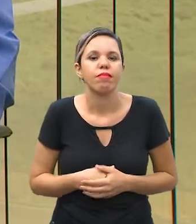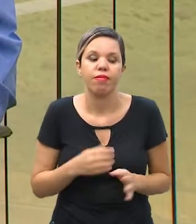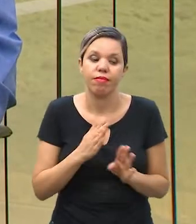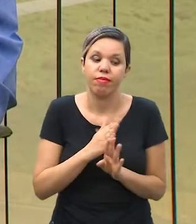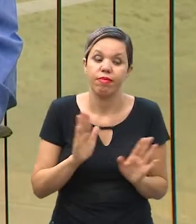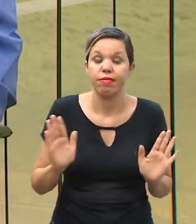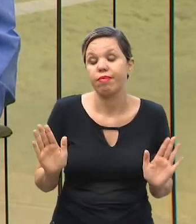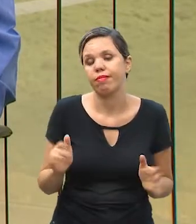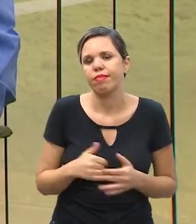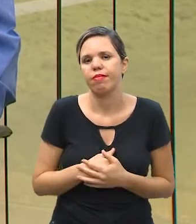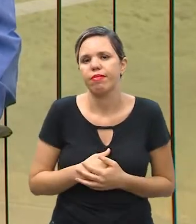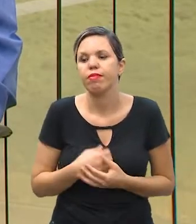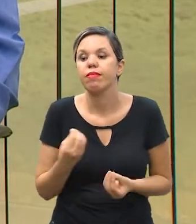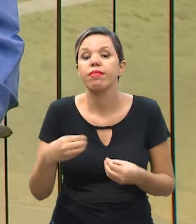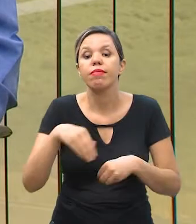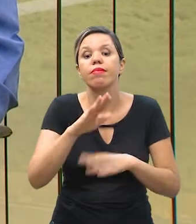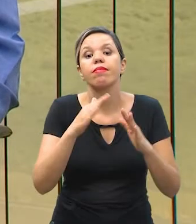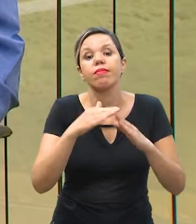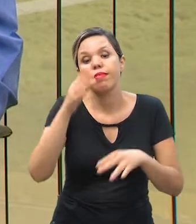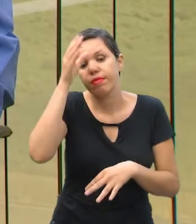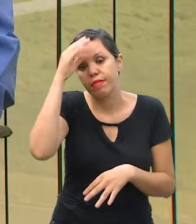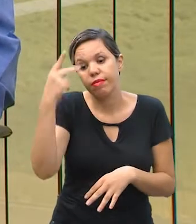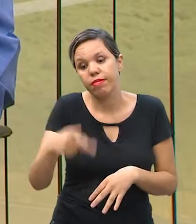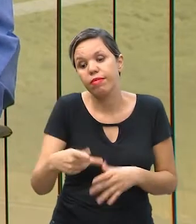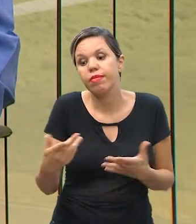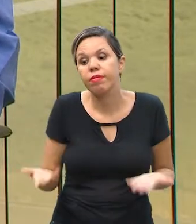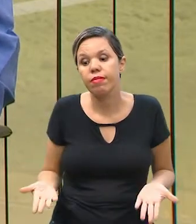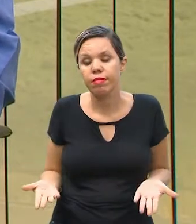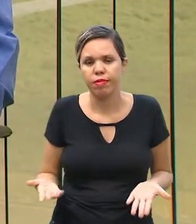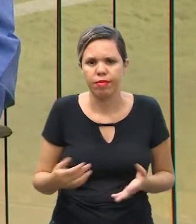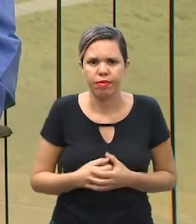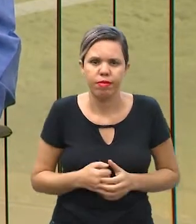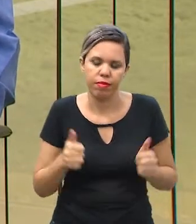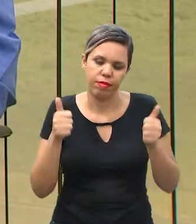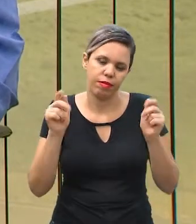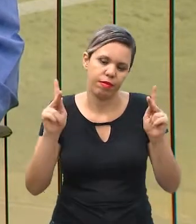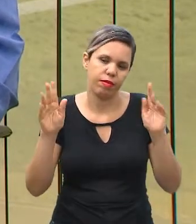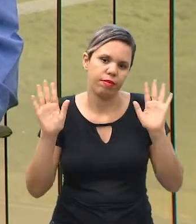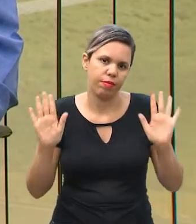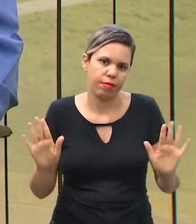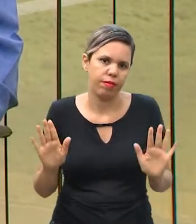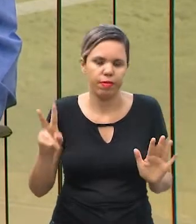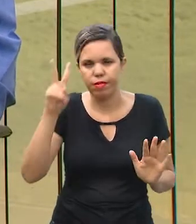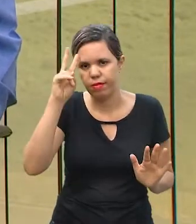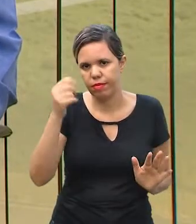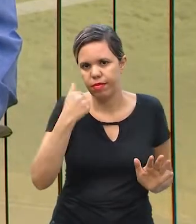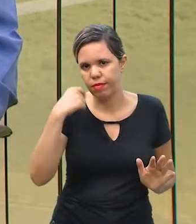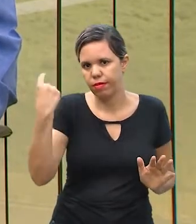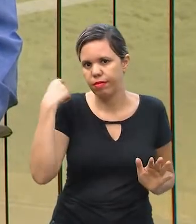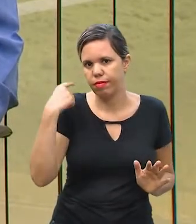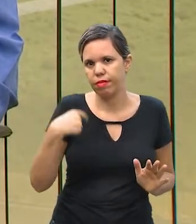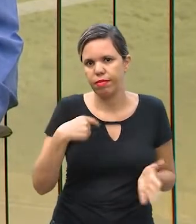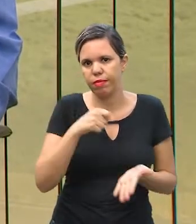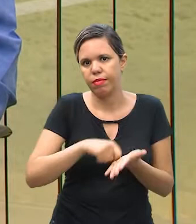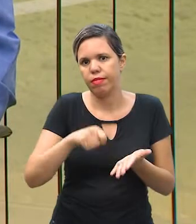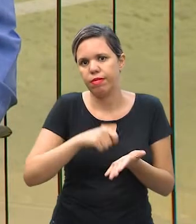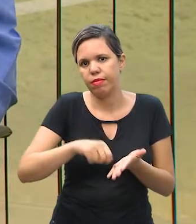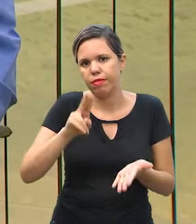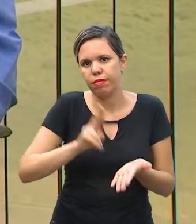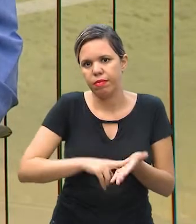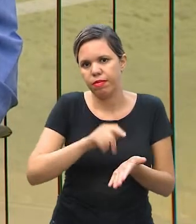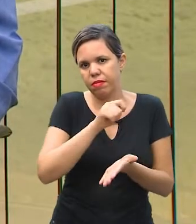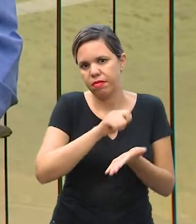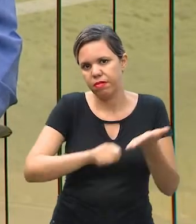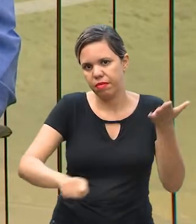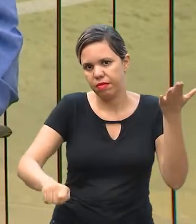receosos. Bom, como você vai para casa do seu tio, então tudo bem. Tá. Aí eu lembro que a minha mãe fez uma carta muito bem